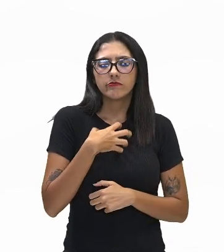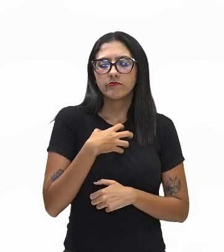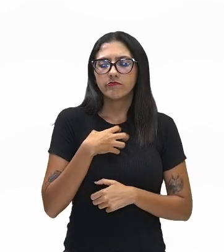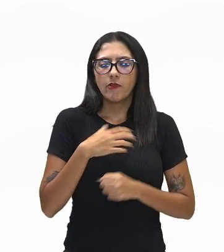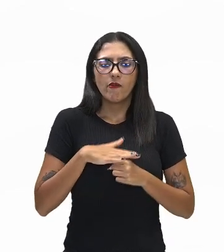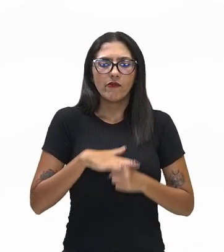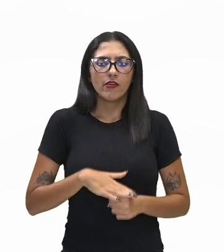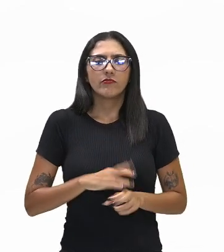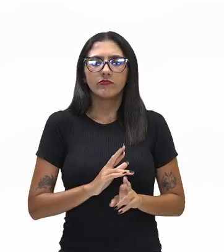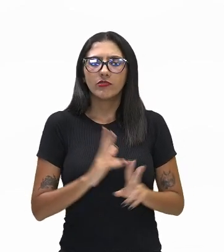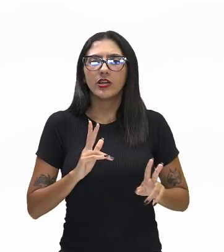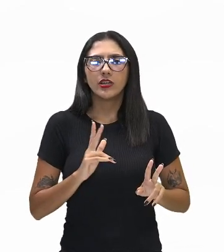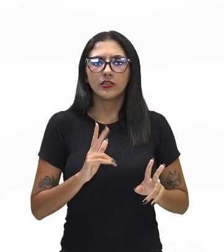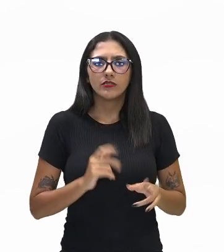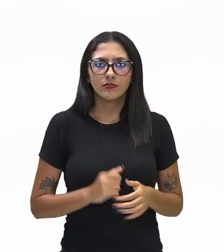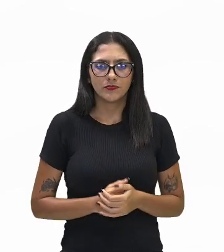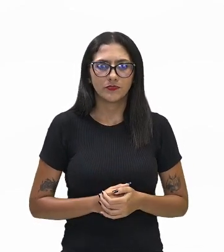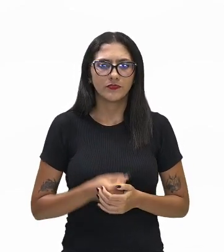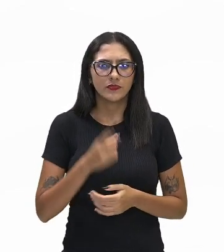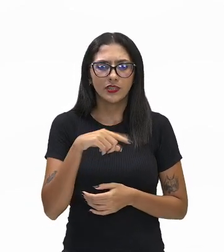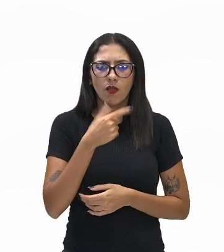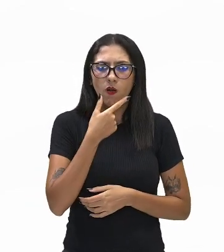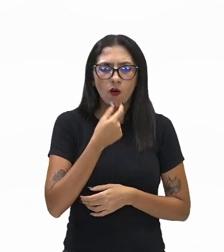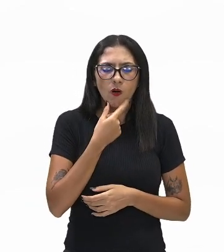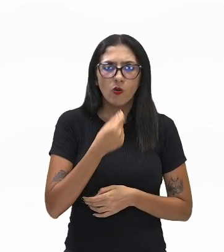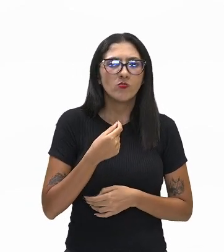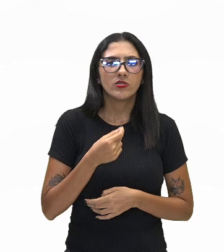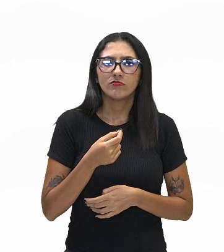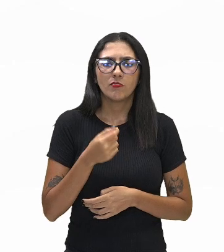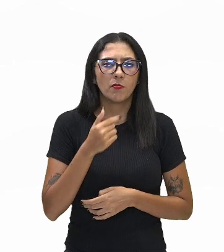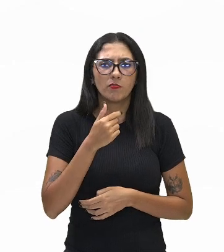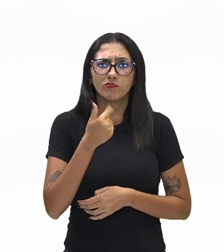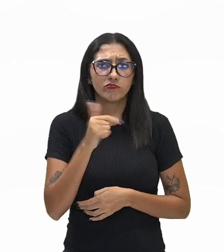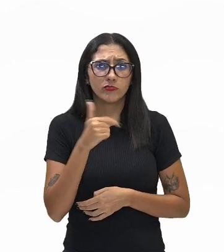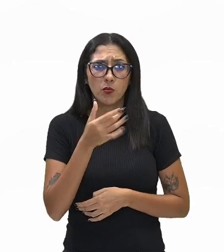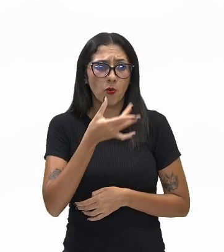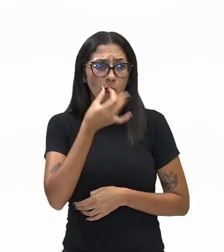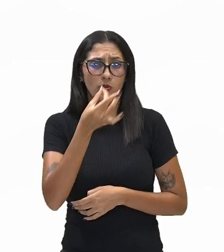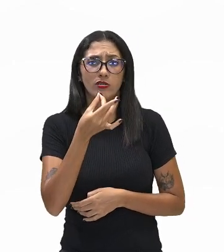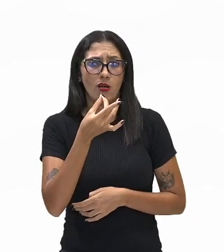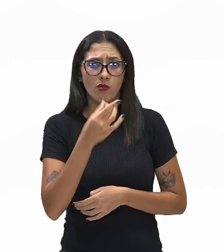homem submisso, que não consegue ter uma opinião própria.